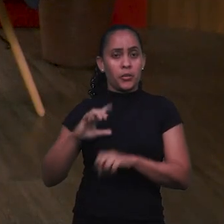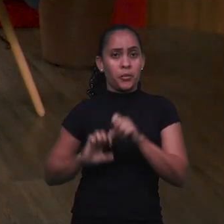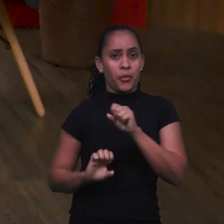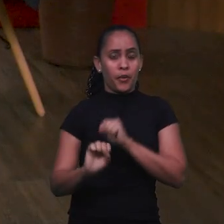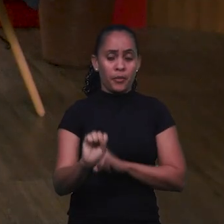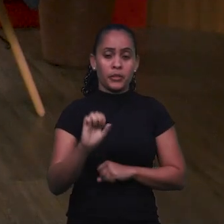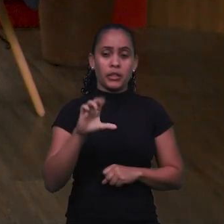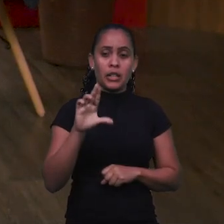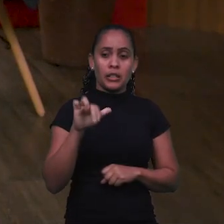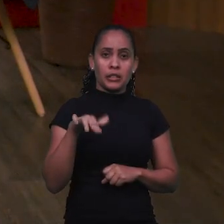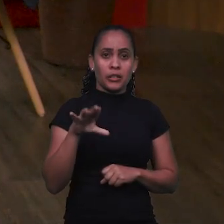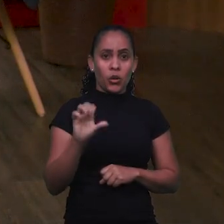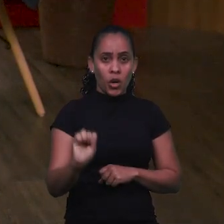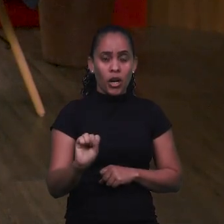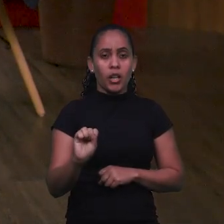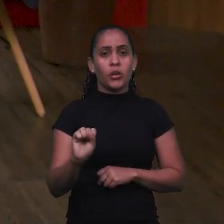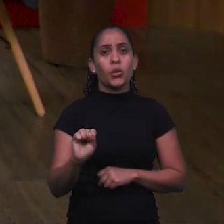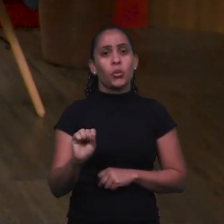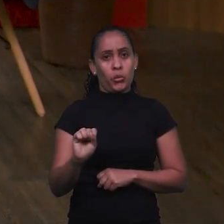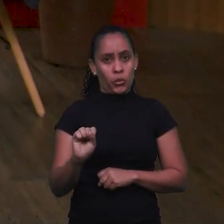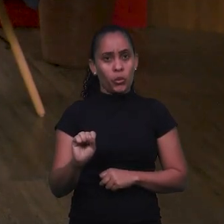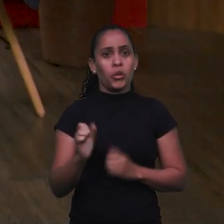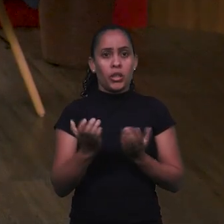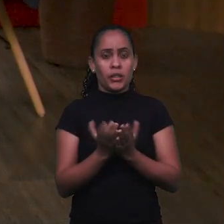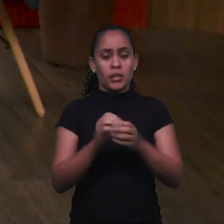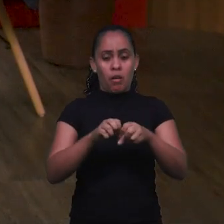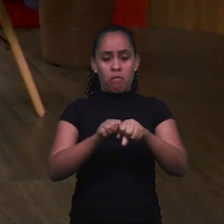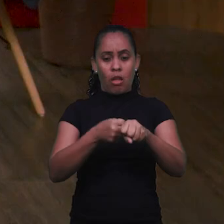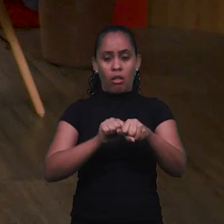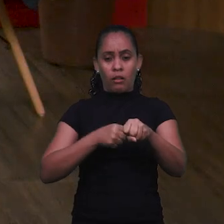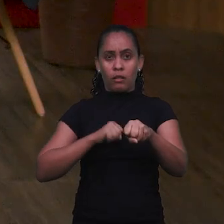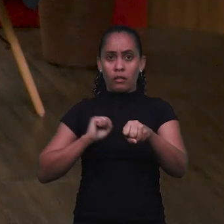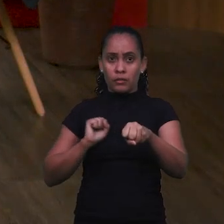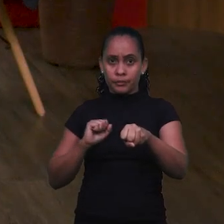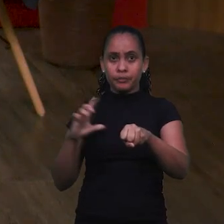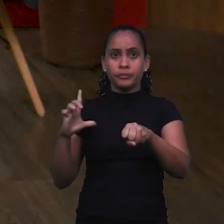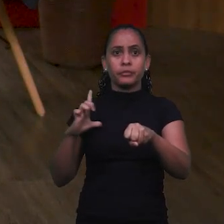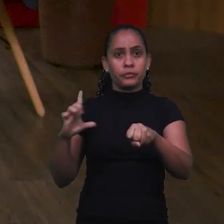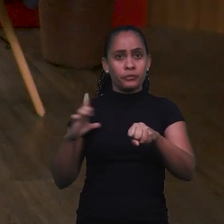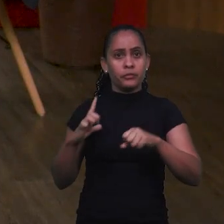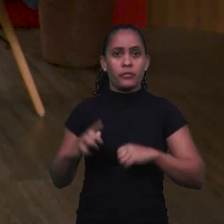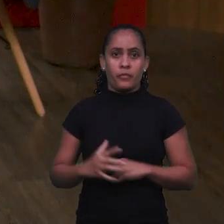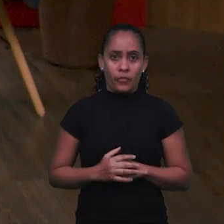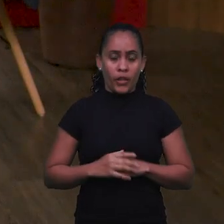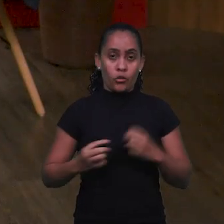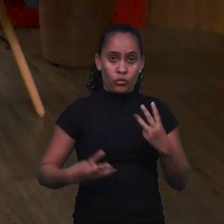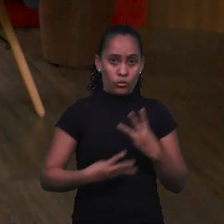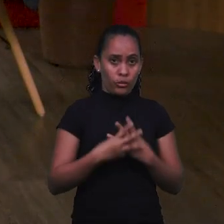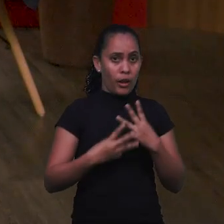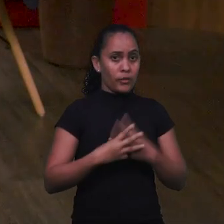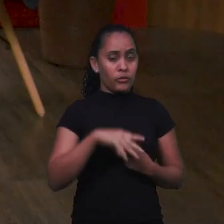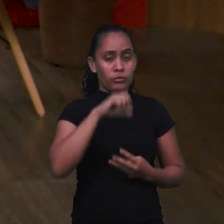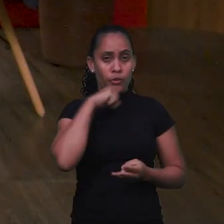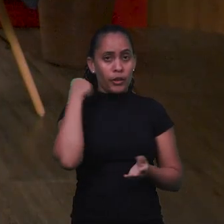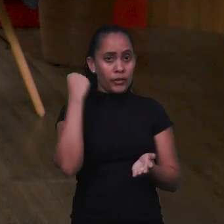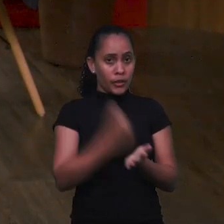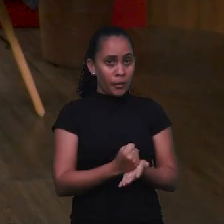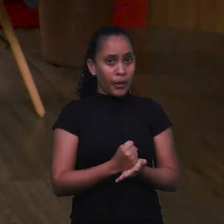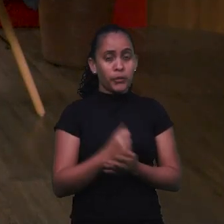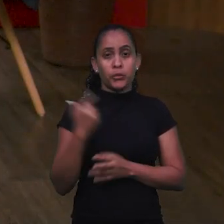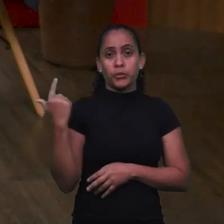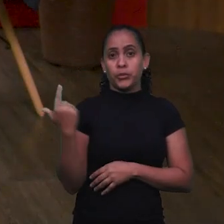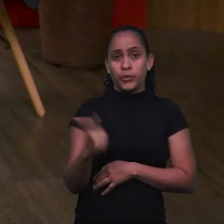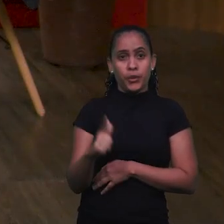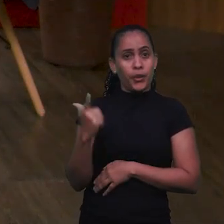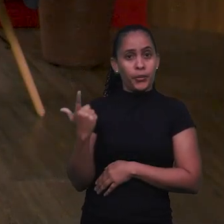do cânon cristão. O que existia era o cânon judaico, do Velho Testamento. Não